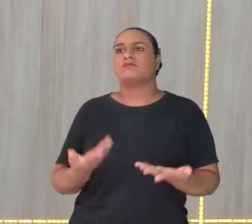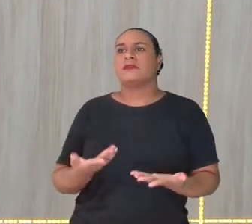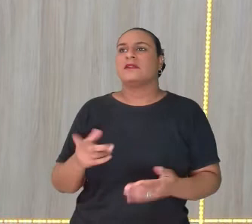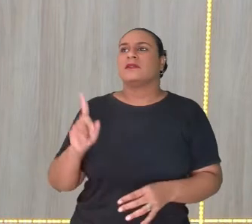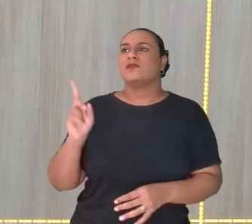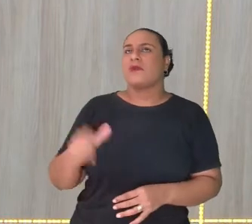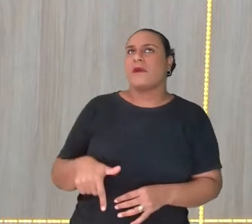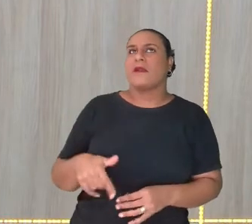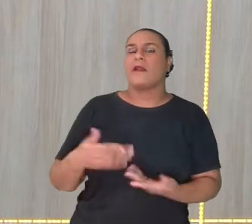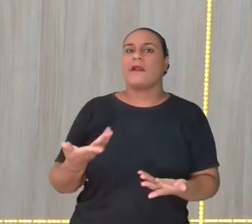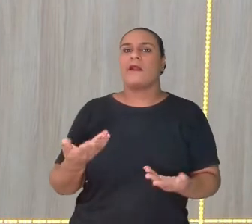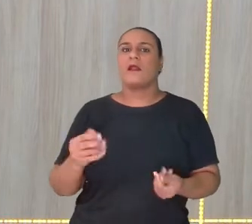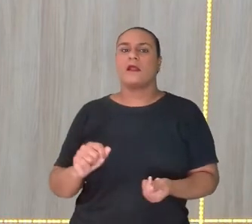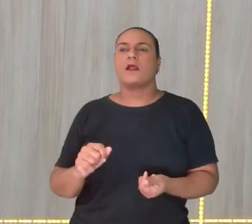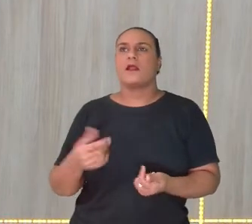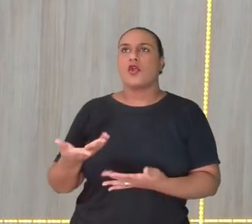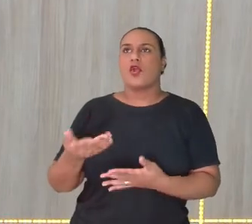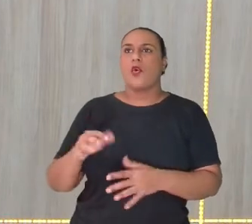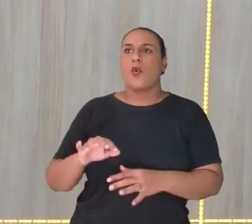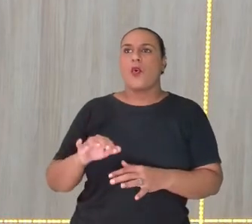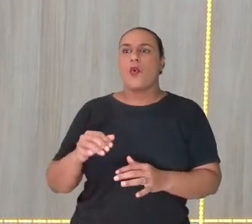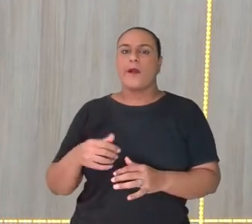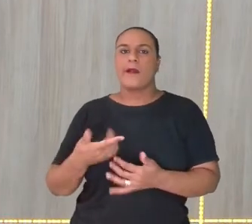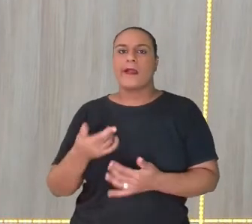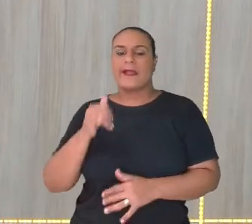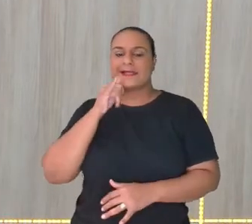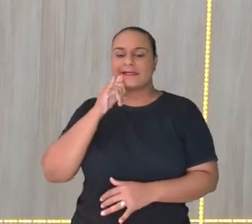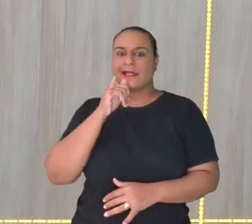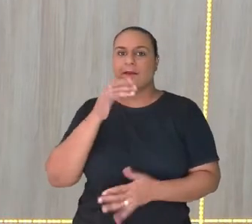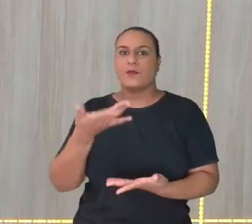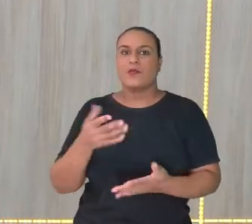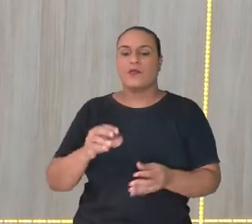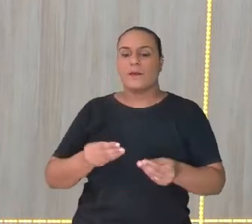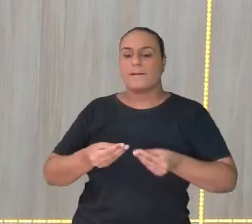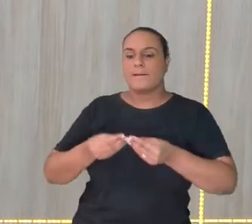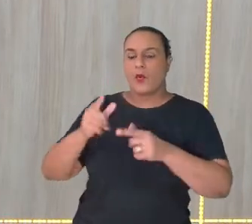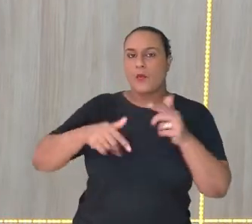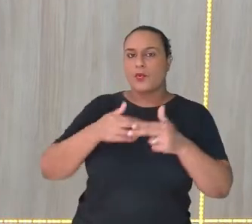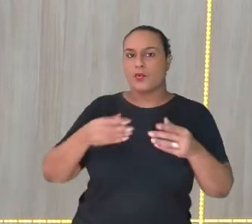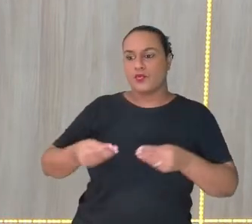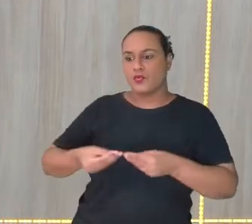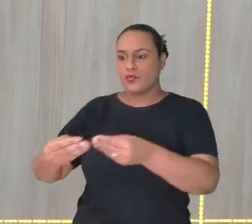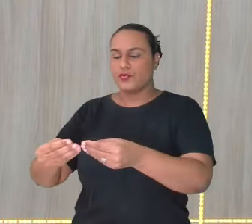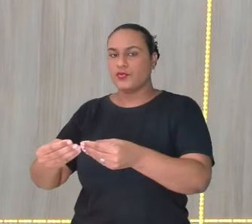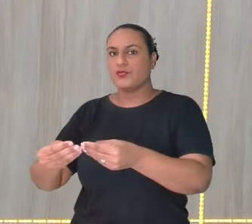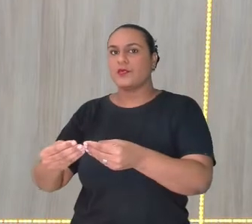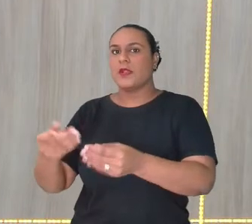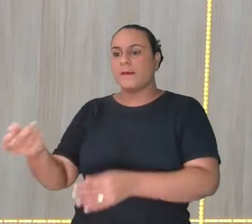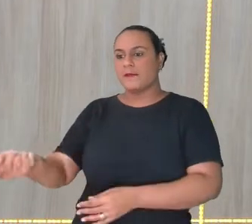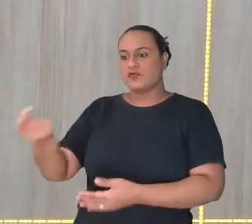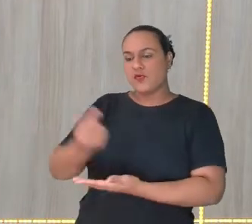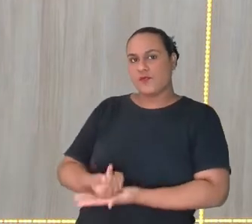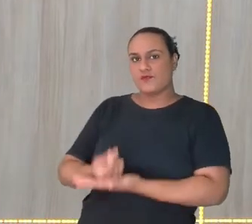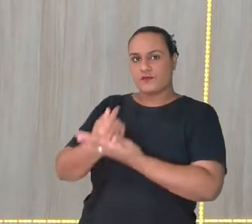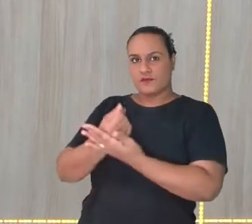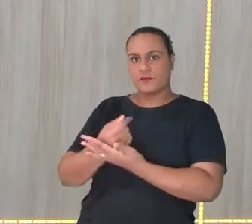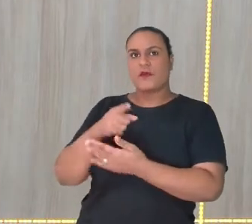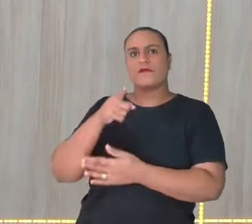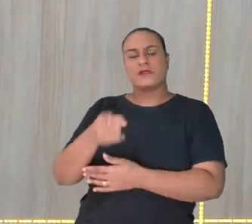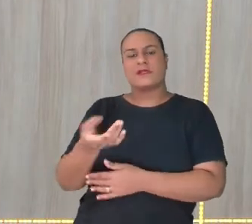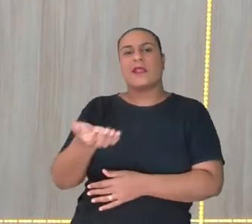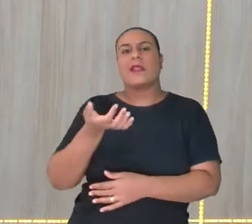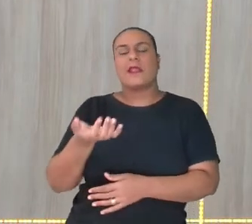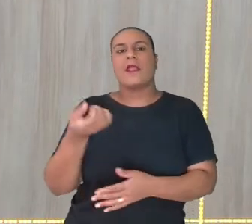à base de troca de produto por moeda, como a gente faz hoje. Você quer comprar 1 quilo de feijão, você vai no